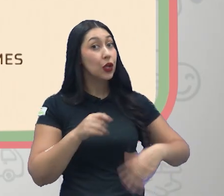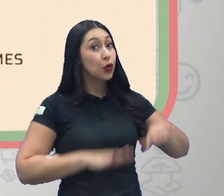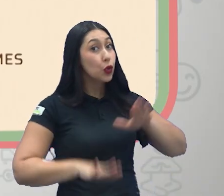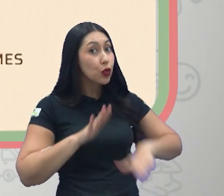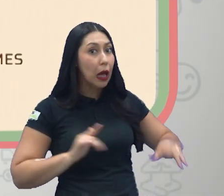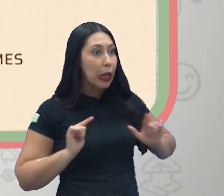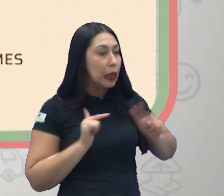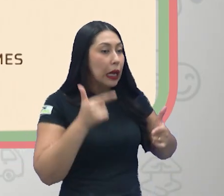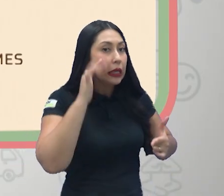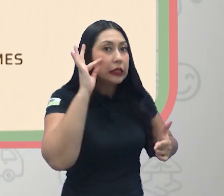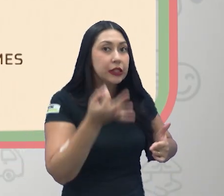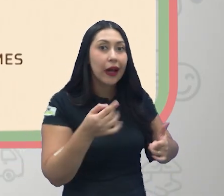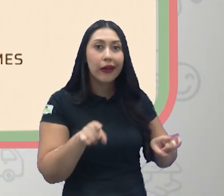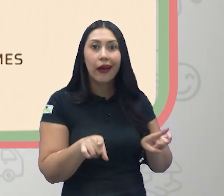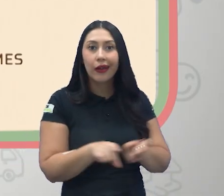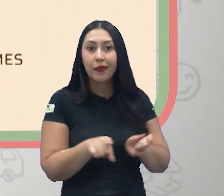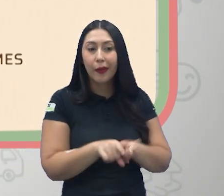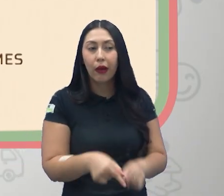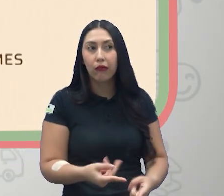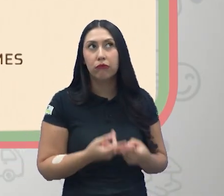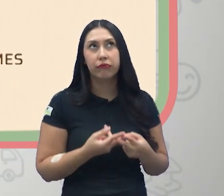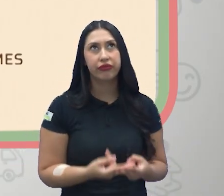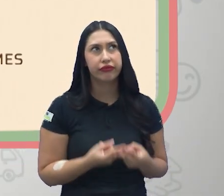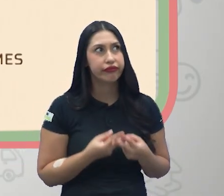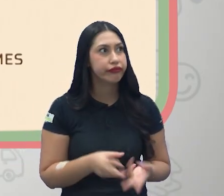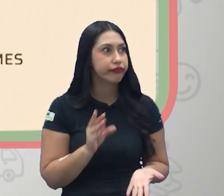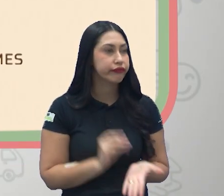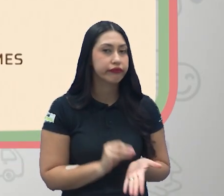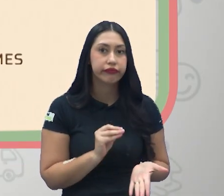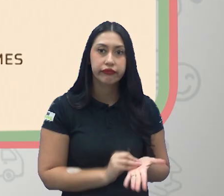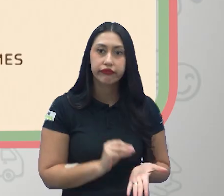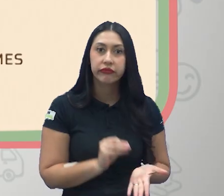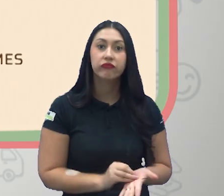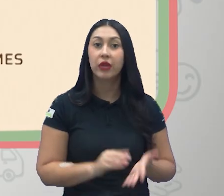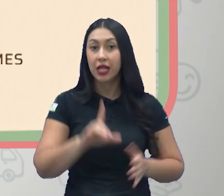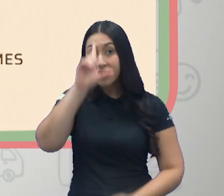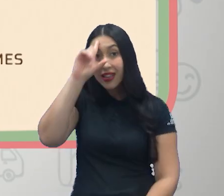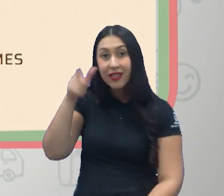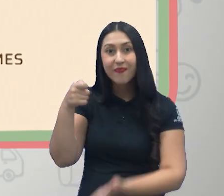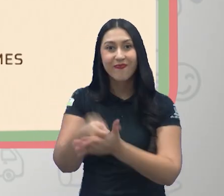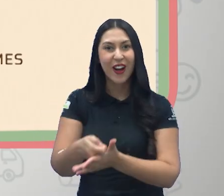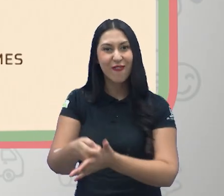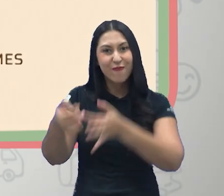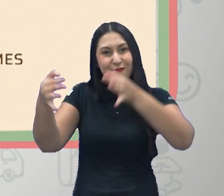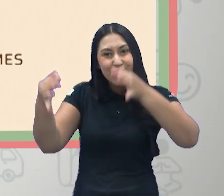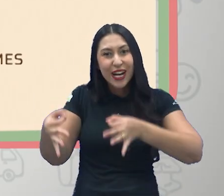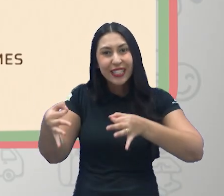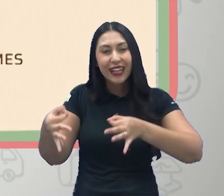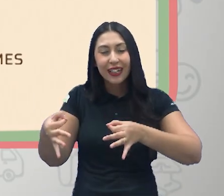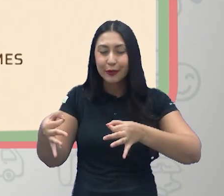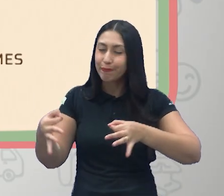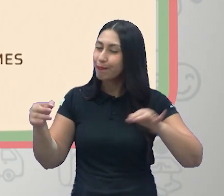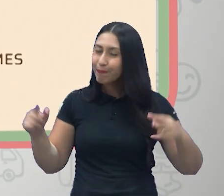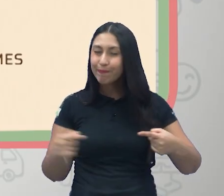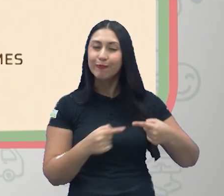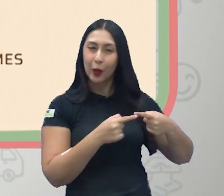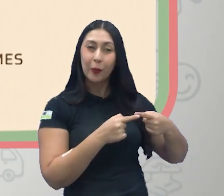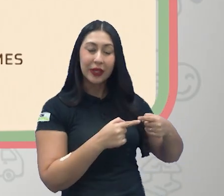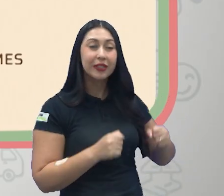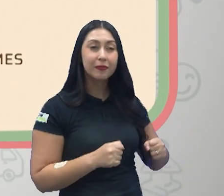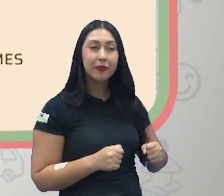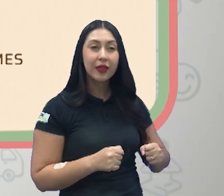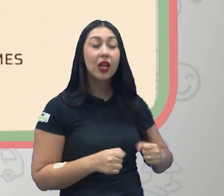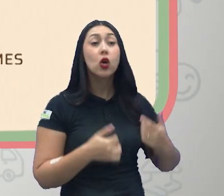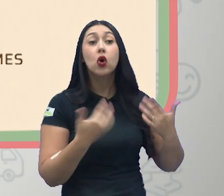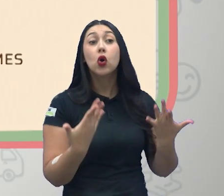impulsividade e impaciência. Sim. Determinação, que constrói decisões firmes, define o temperamento colérico. Qual que é o